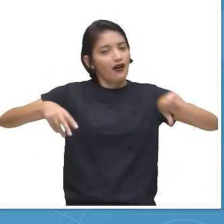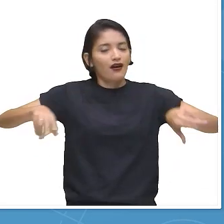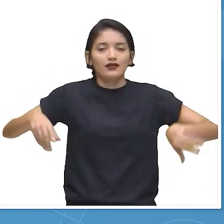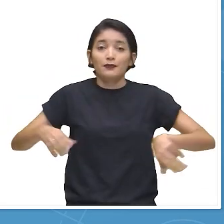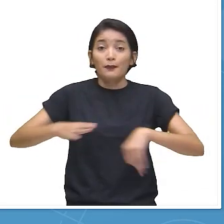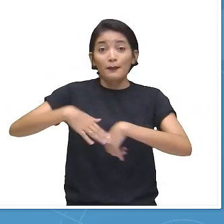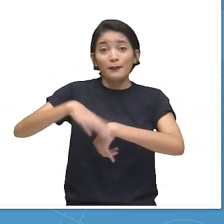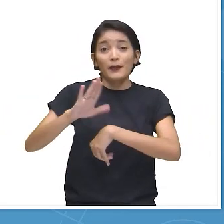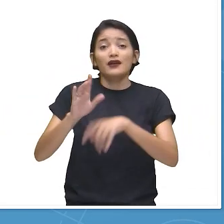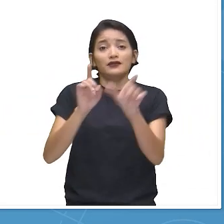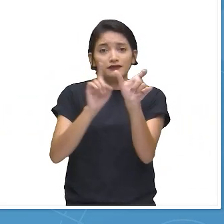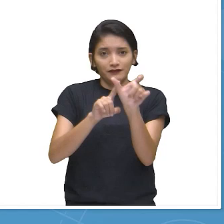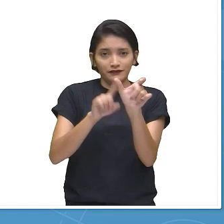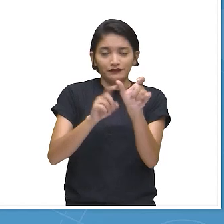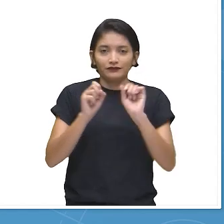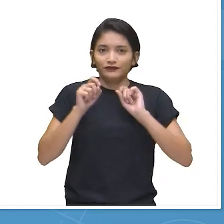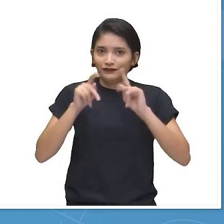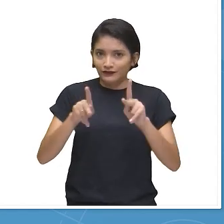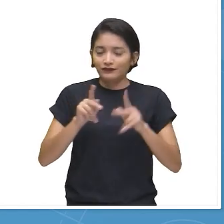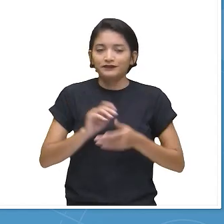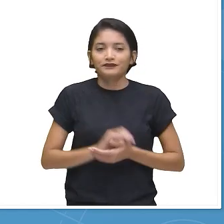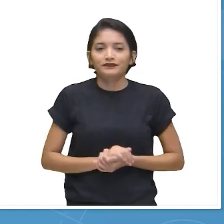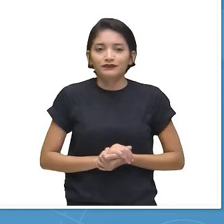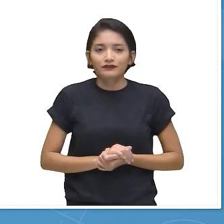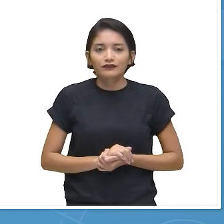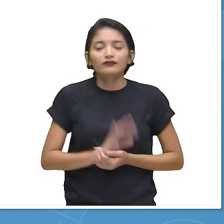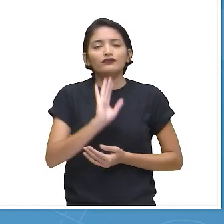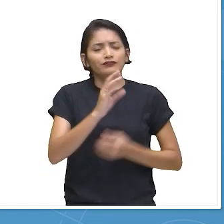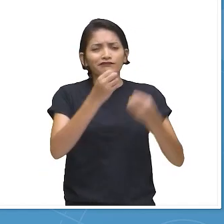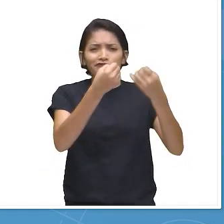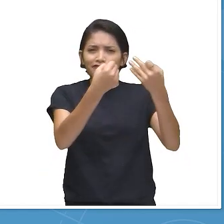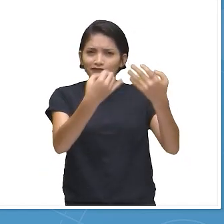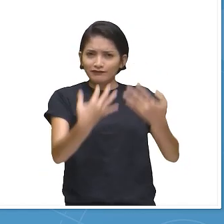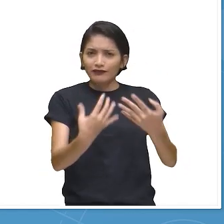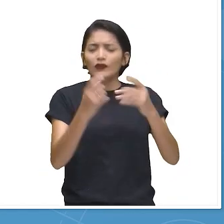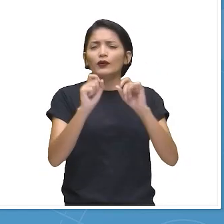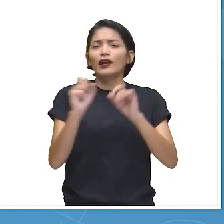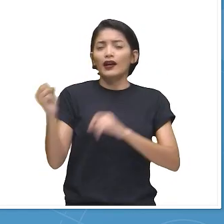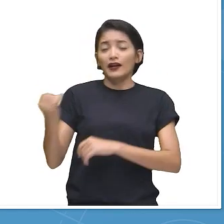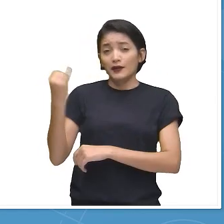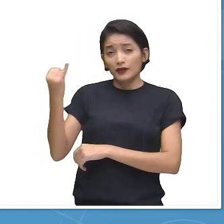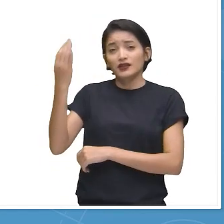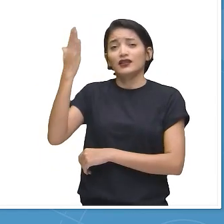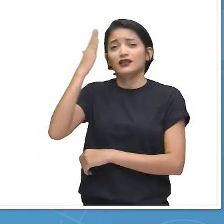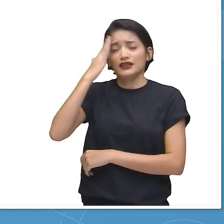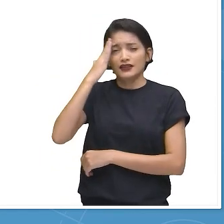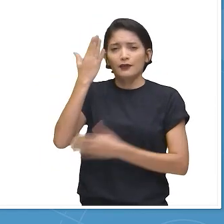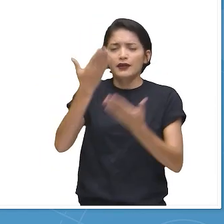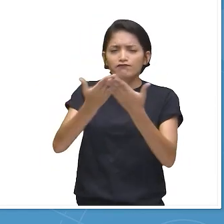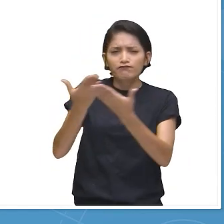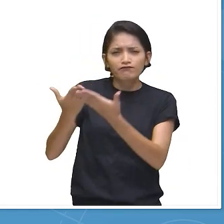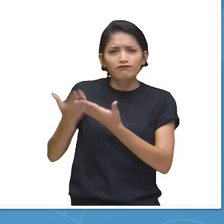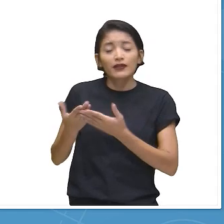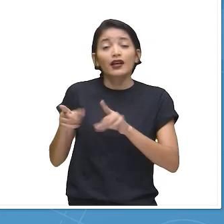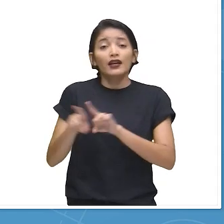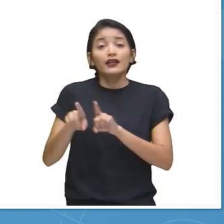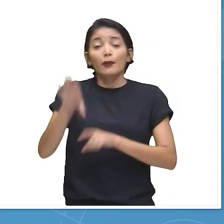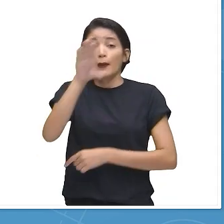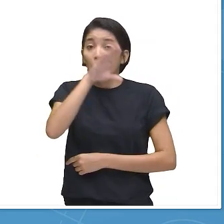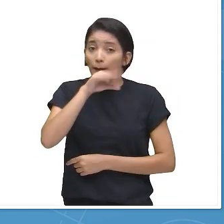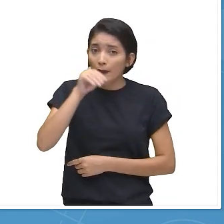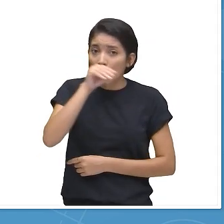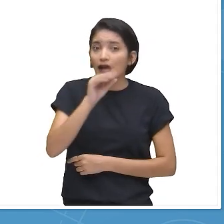mais sílabas, certo? Já expliquei para você a importância de se estudar isso, até para você pronunciar a